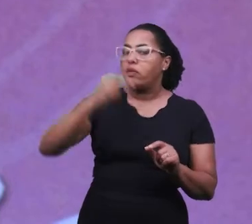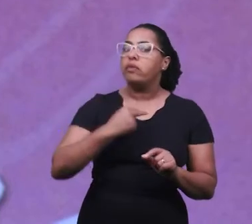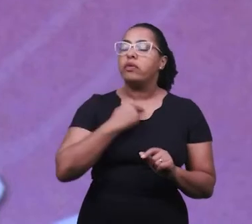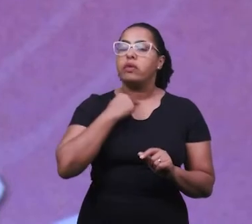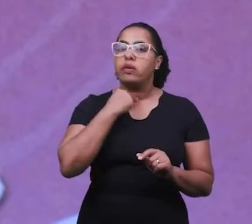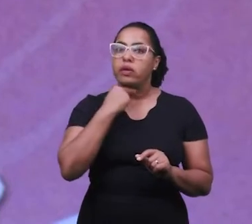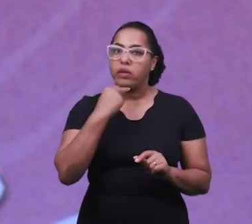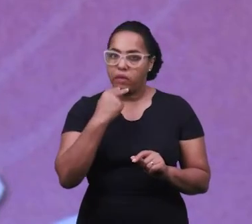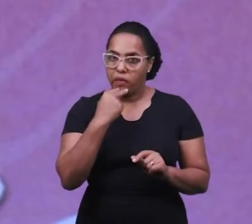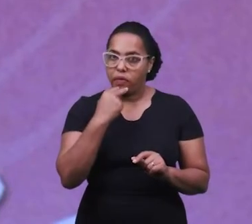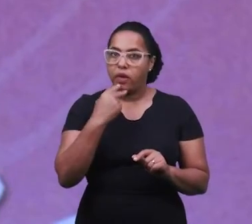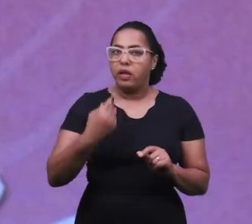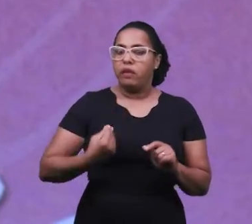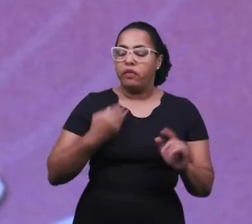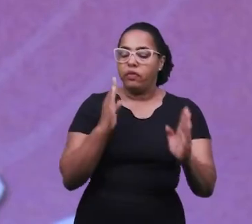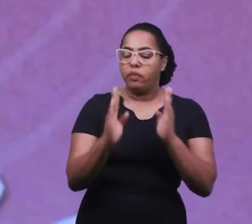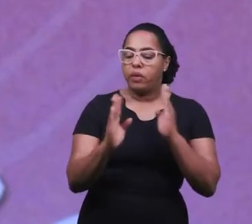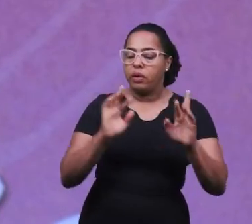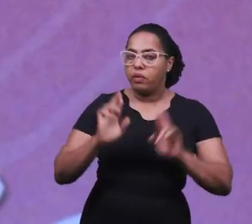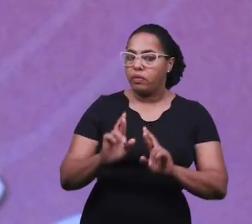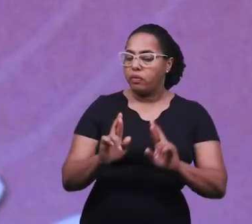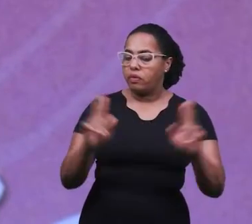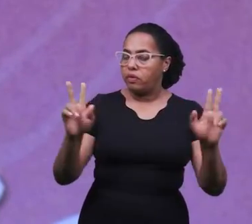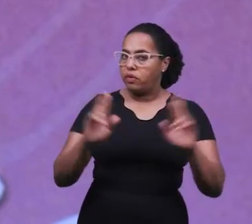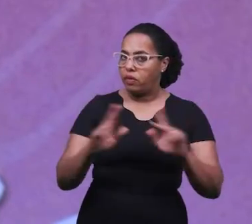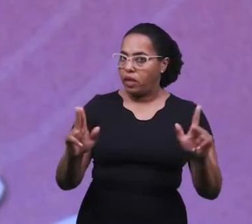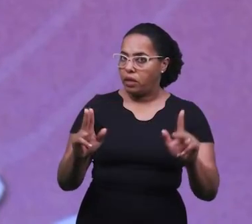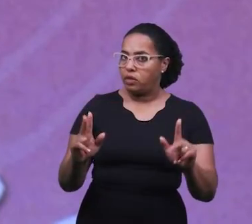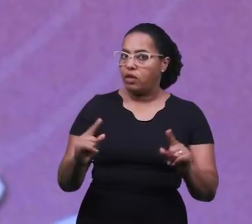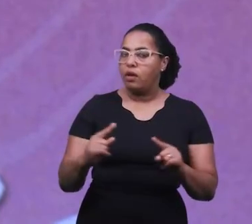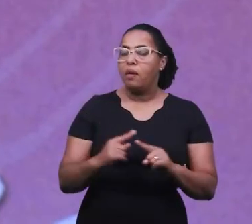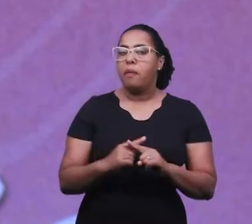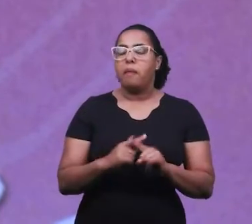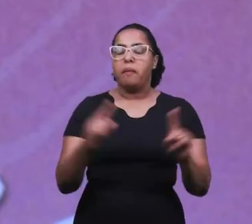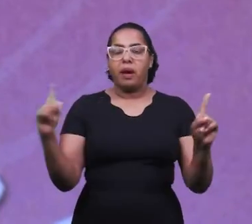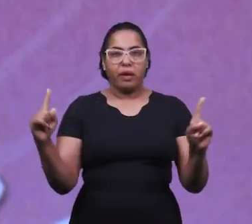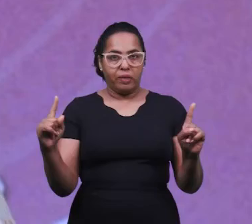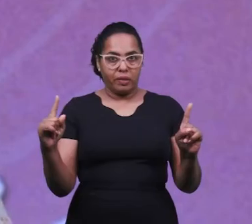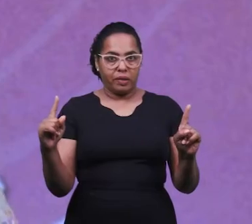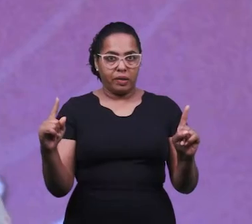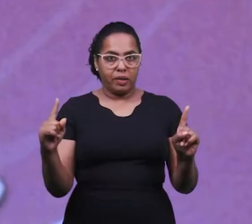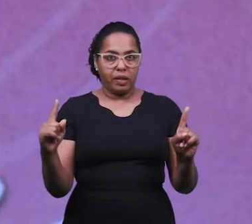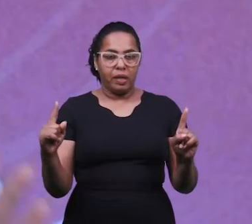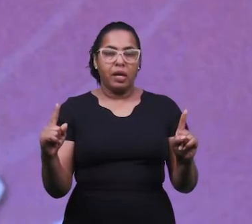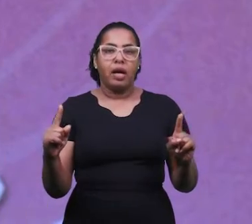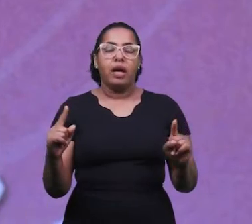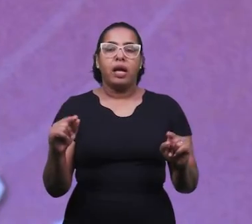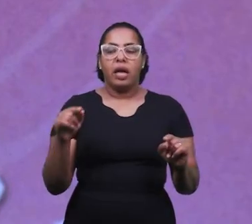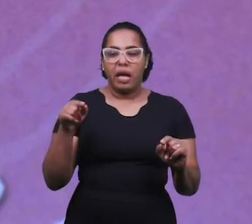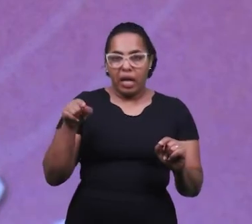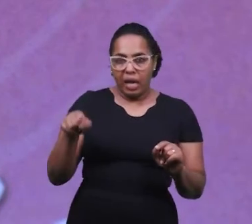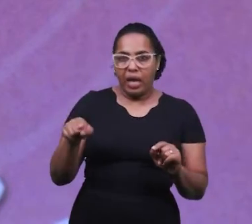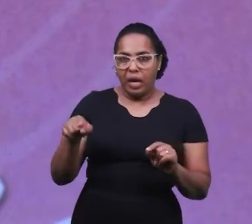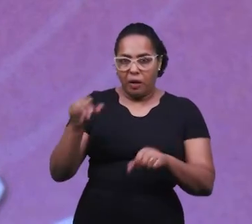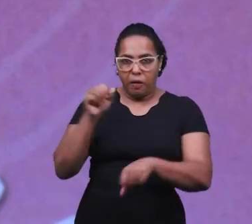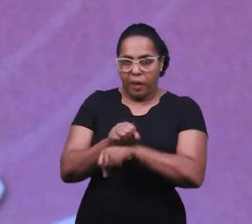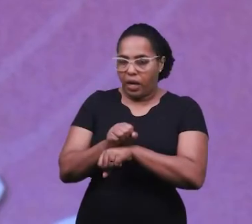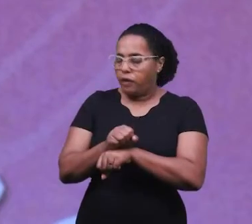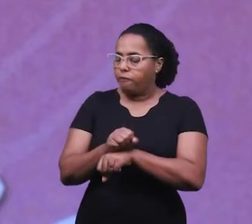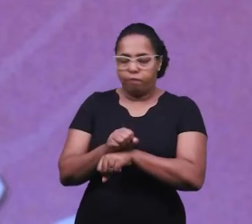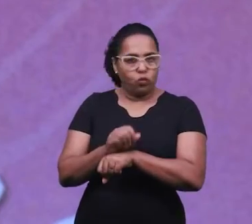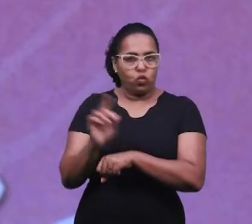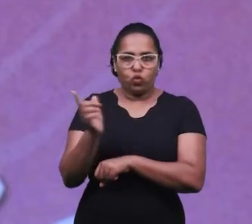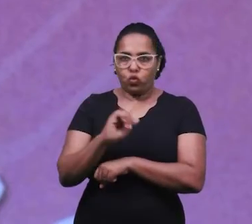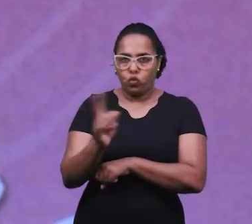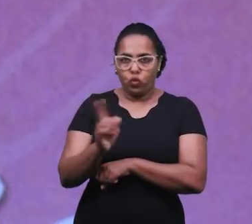consciência de que a sua voz nesse momento vive uma fase diferente, porém que isso não faz com que ele